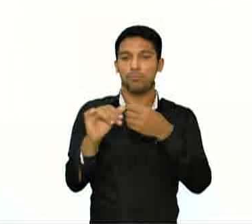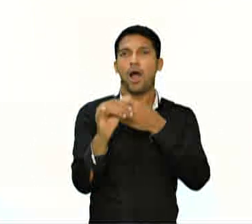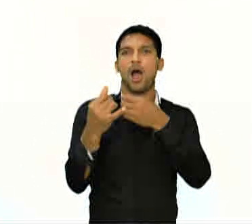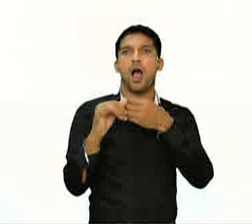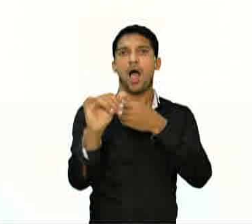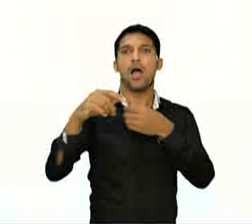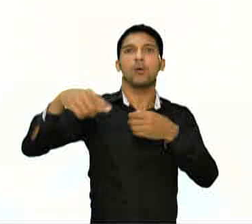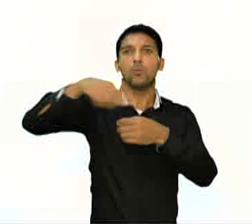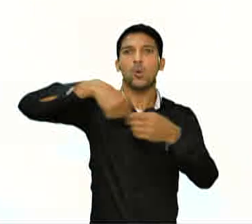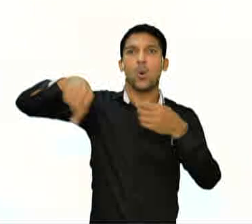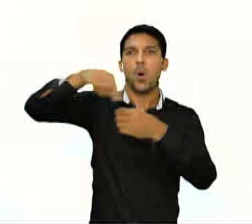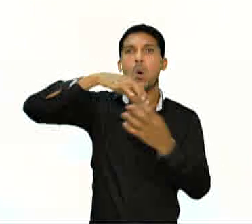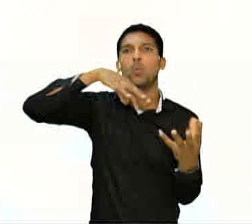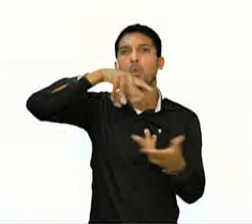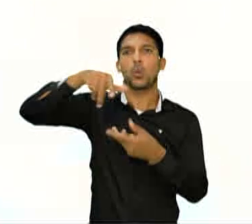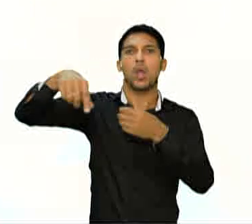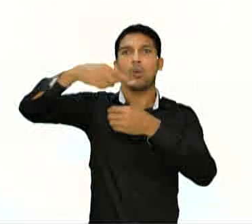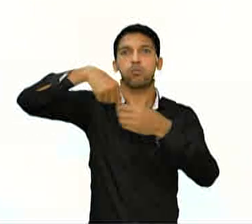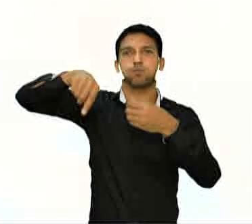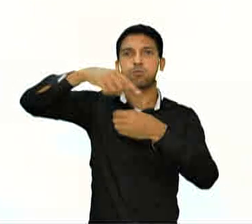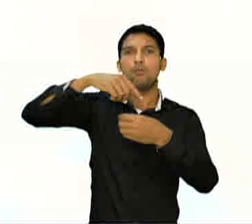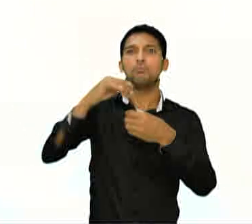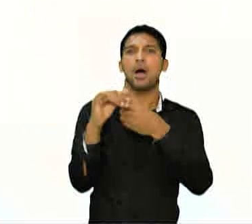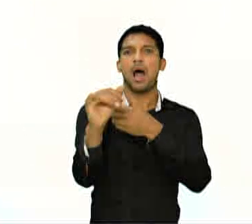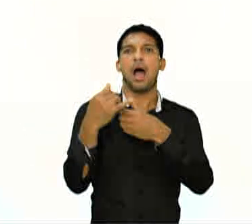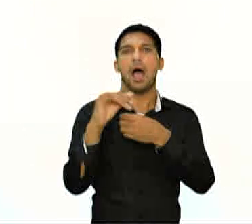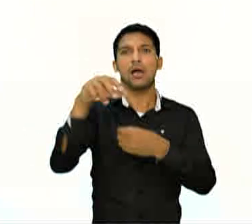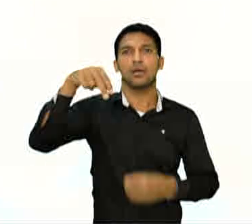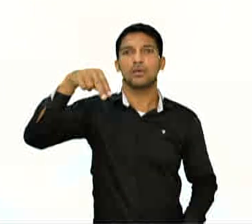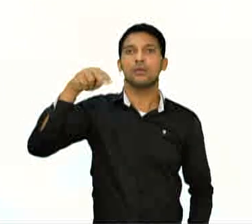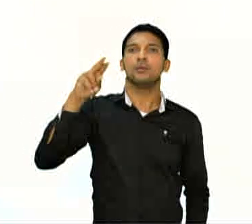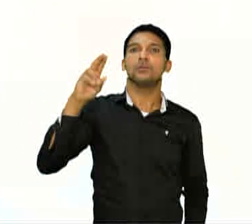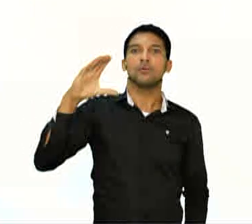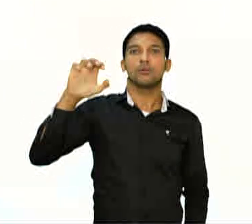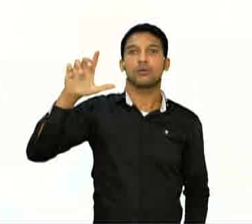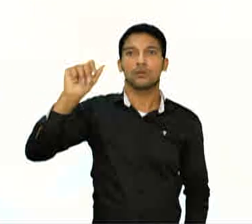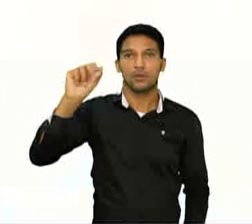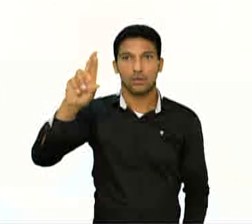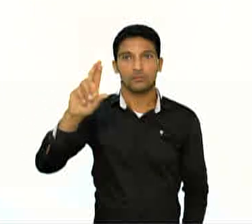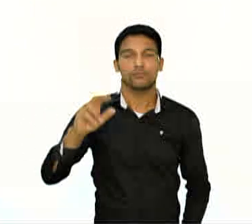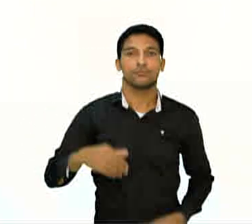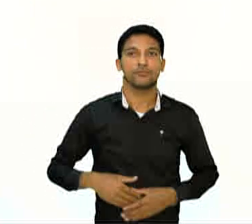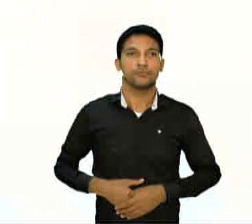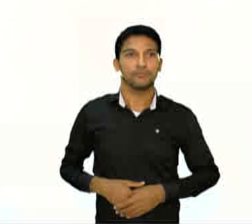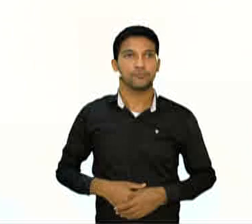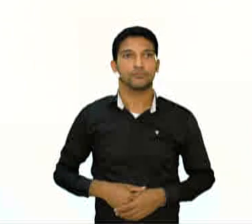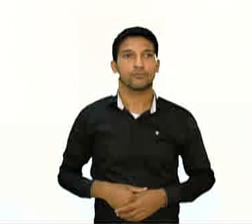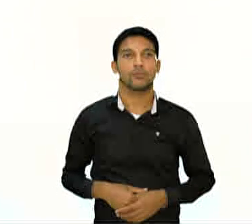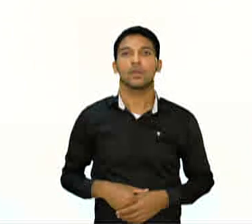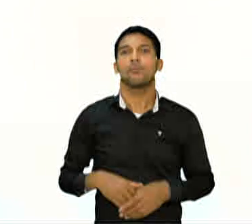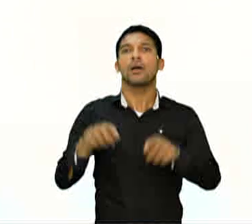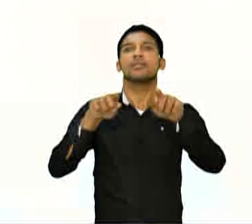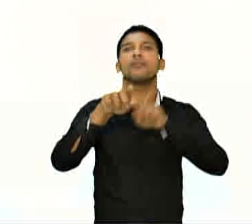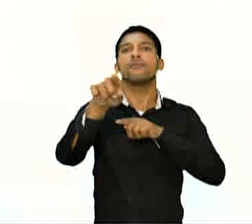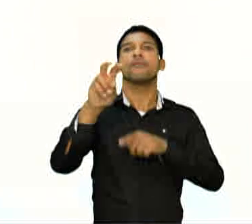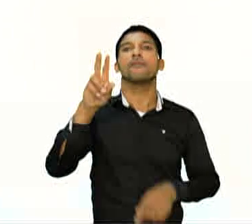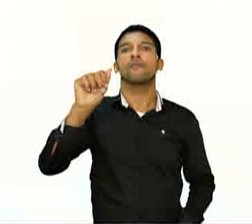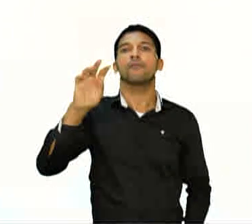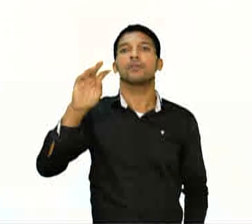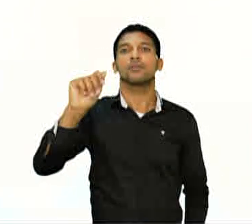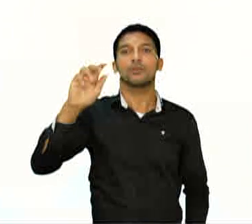seguintes argumentos. Então, agora é falar sobre energia nuclear. Uma grande vantagem da usina nuclear é o fato de